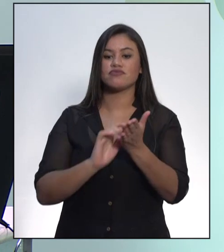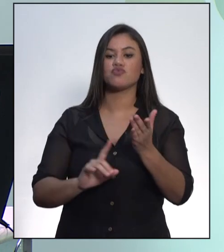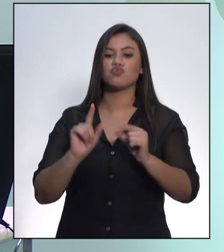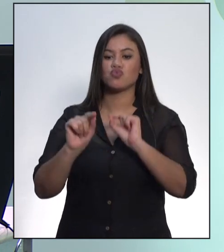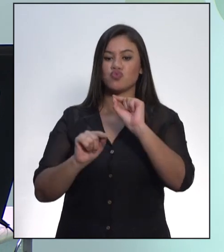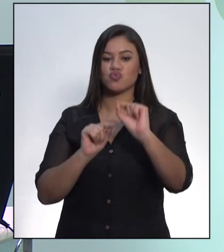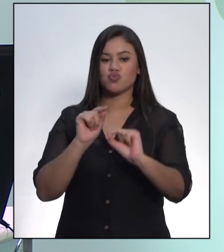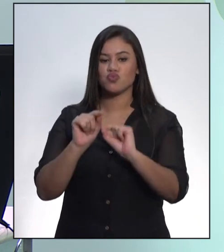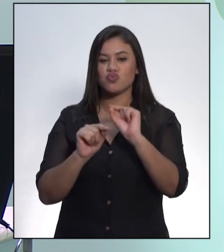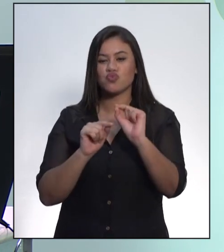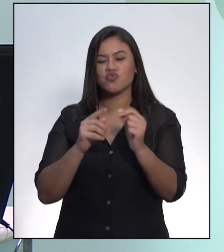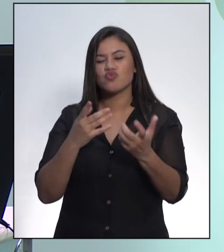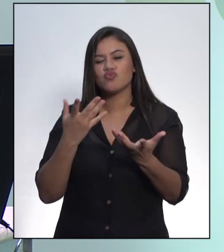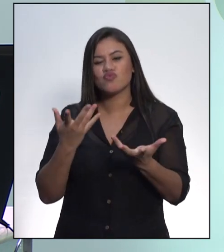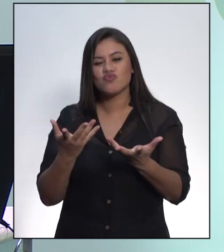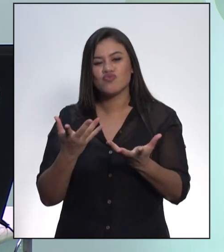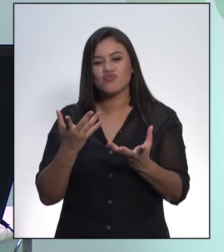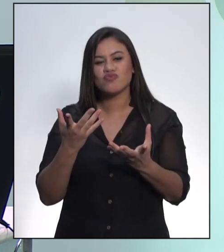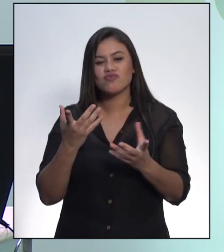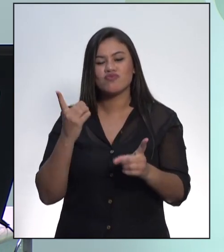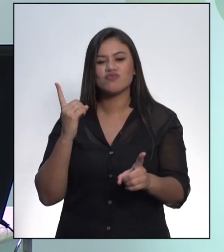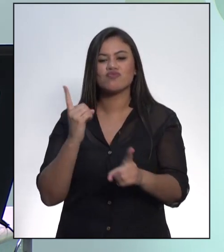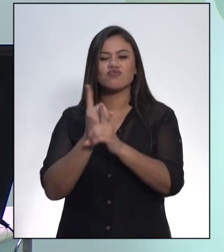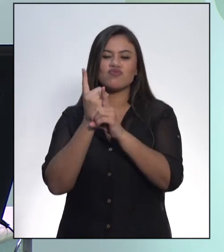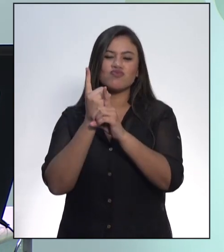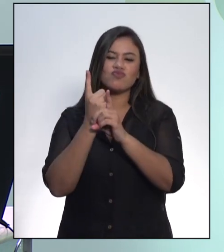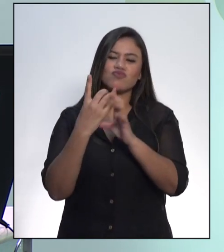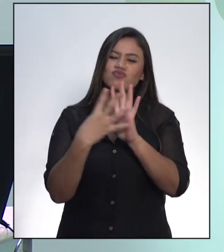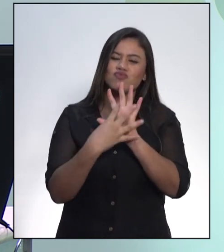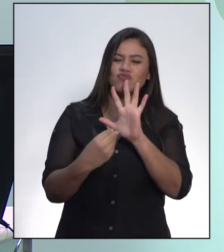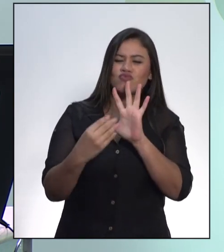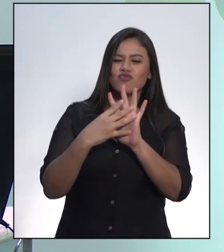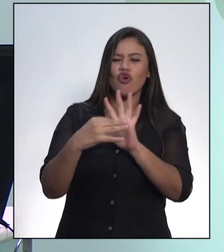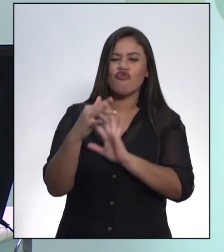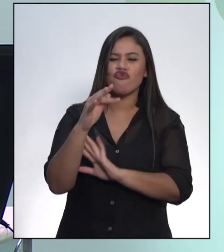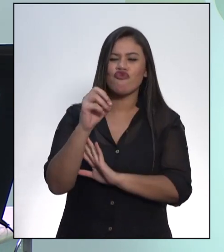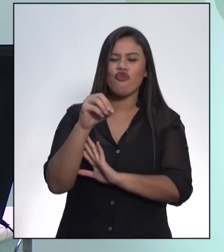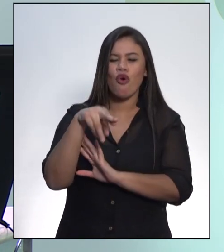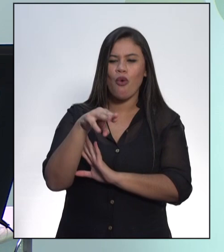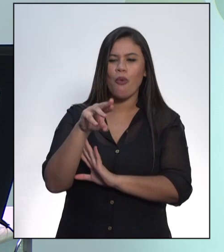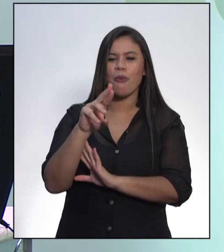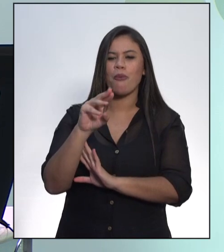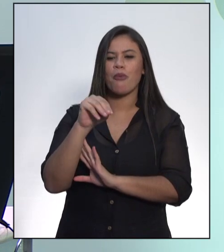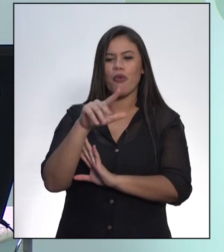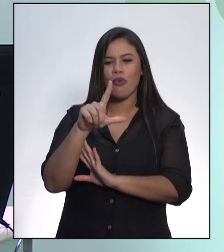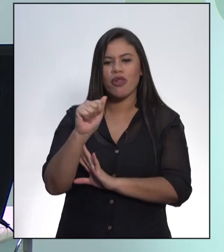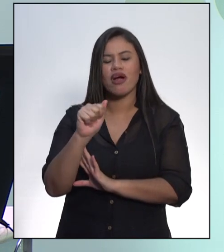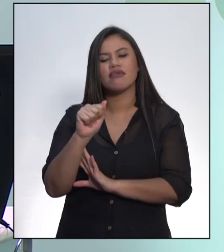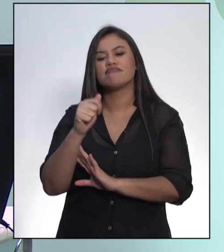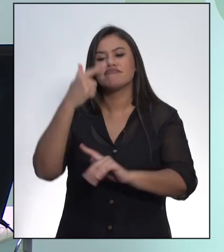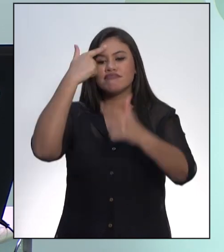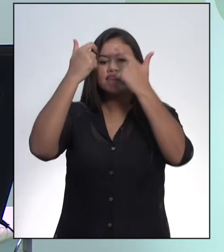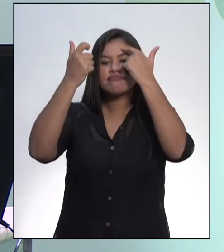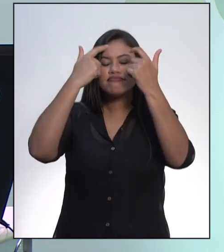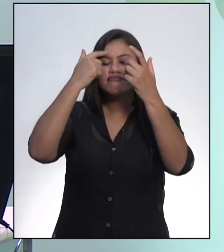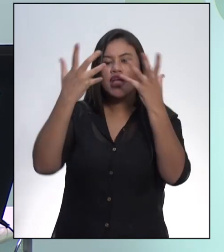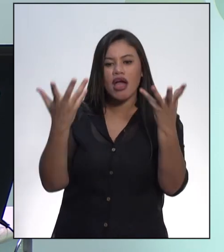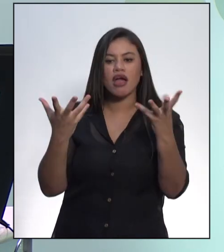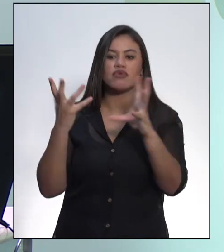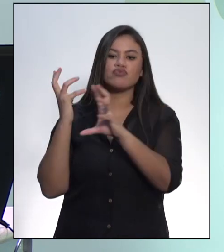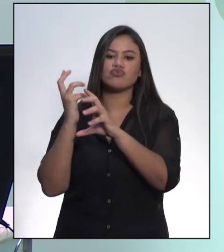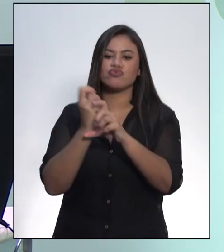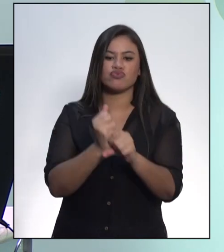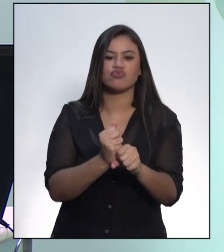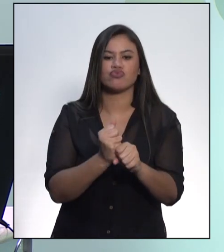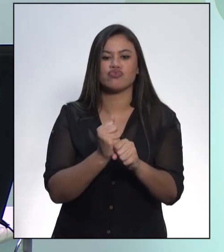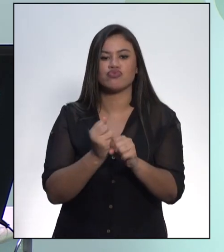vamos deduzir uma ideia, né? Nessa solução, inclusive, como